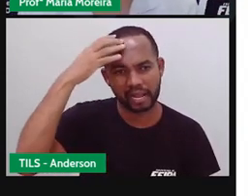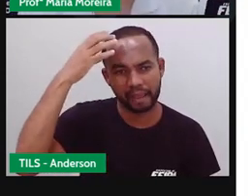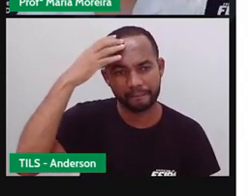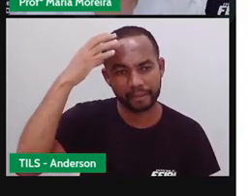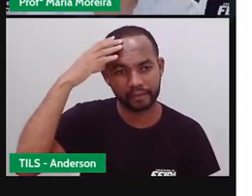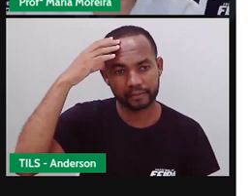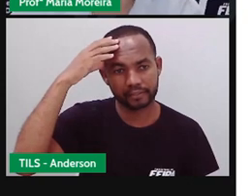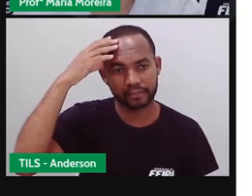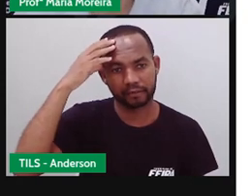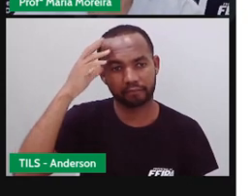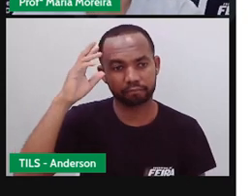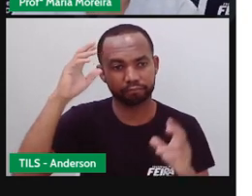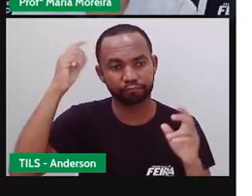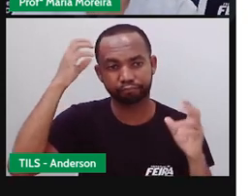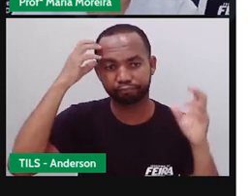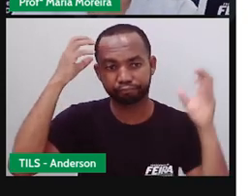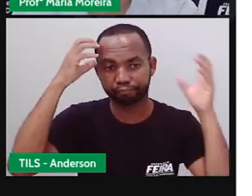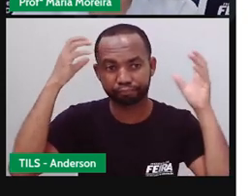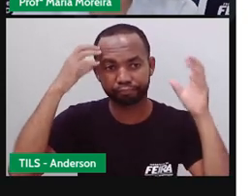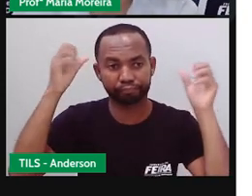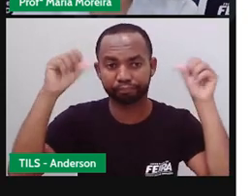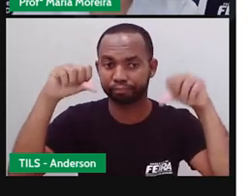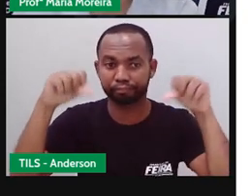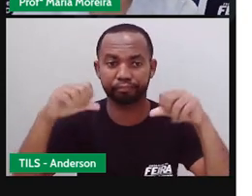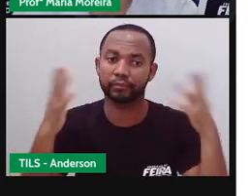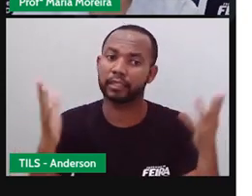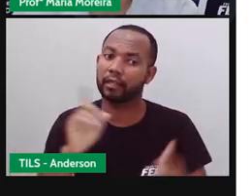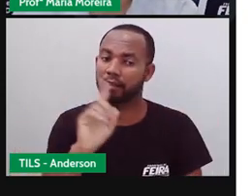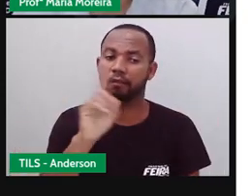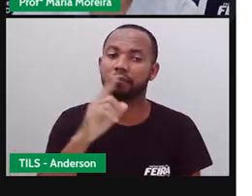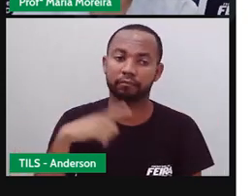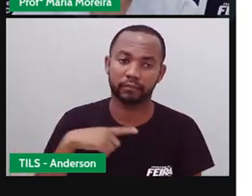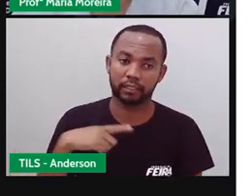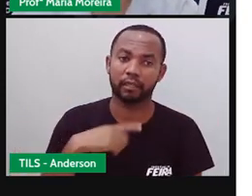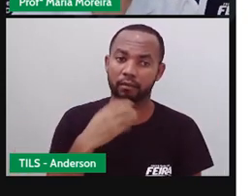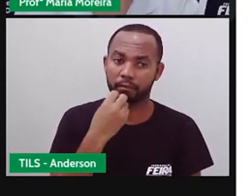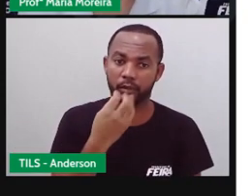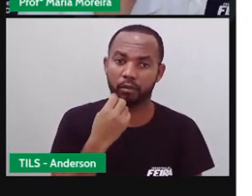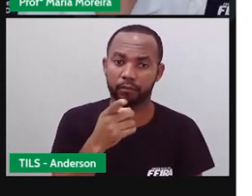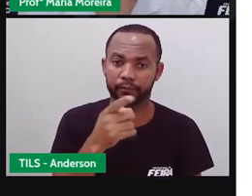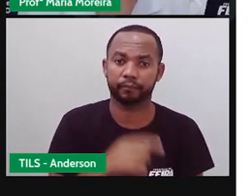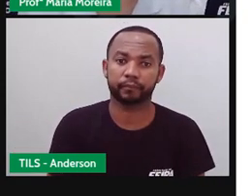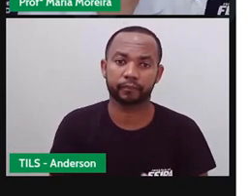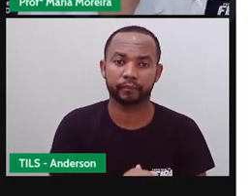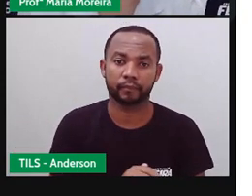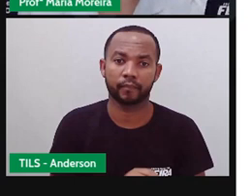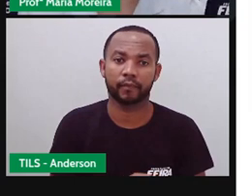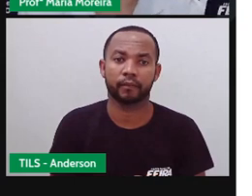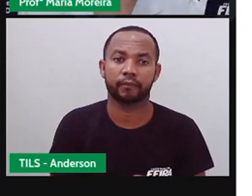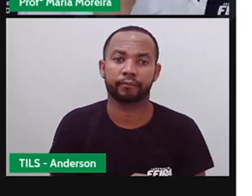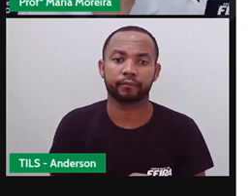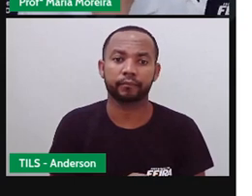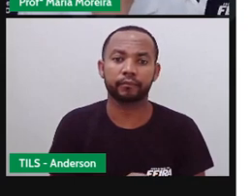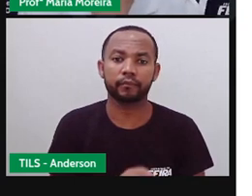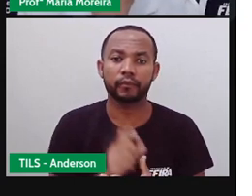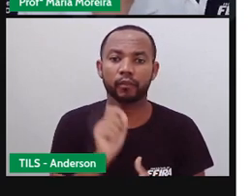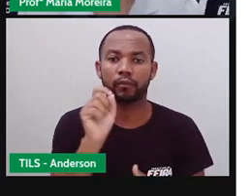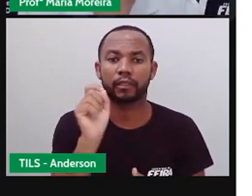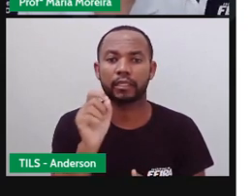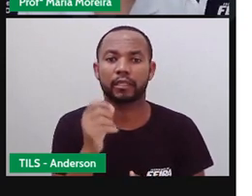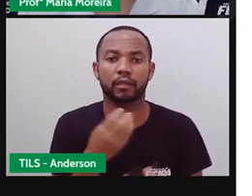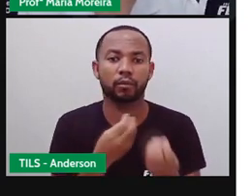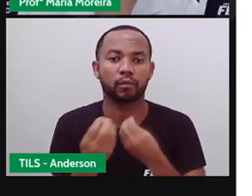é só coisa ruim só traz coisa ruim e não é bem assim tá bom alguns insetos fazem